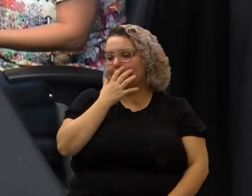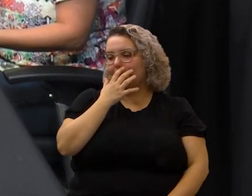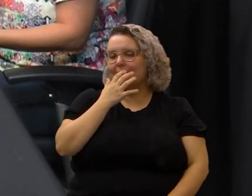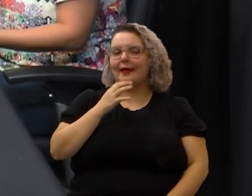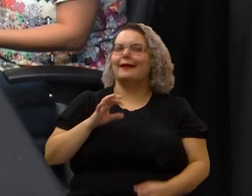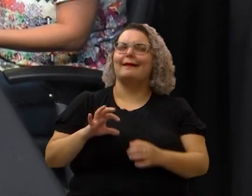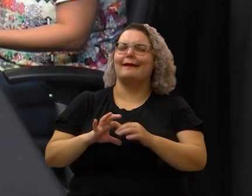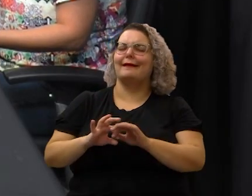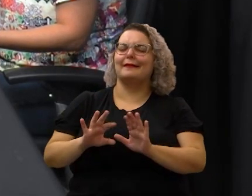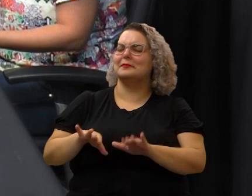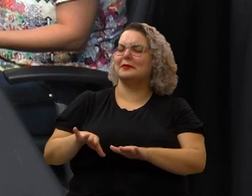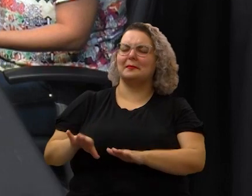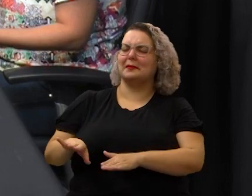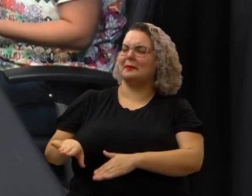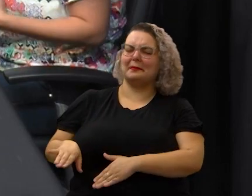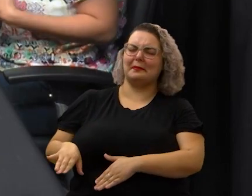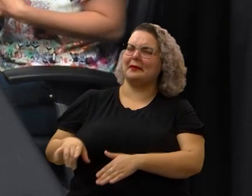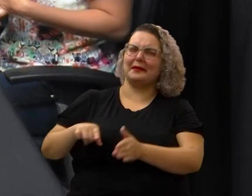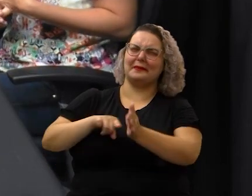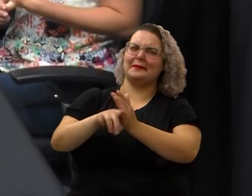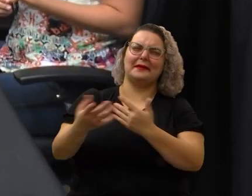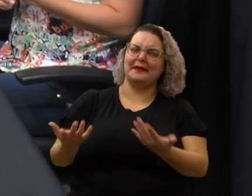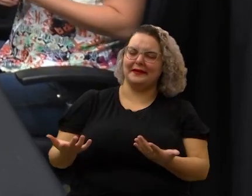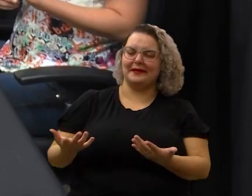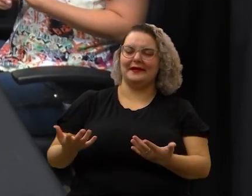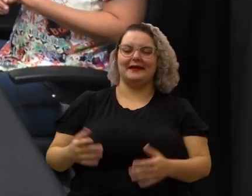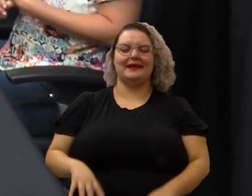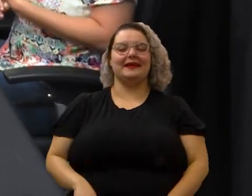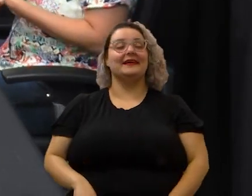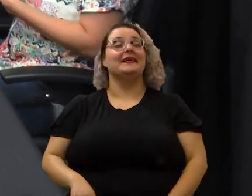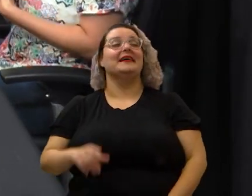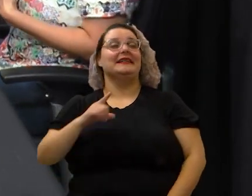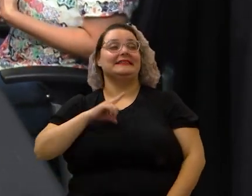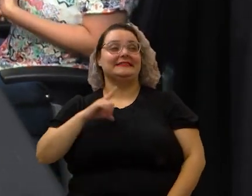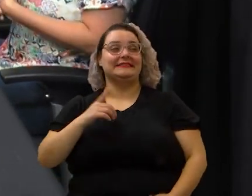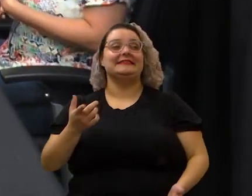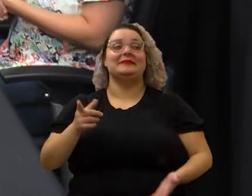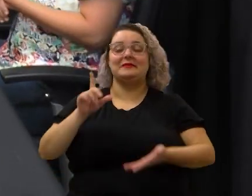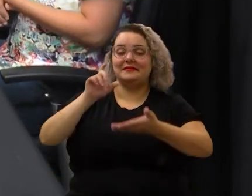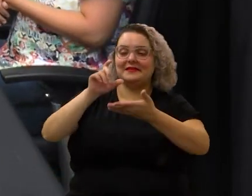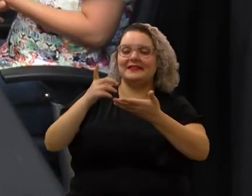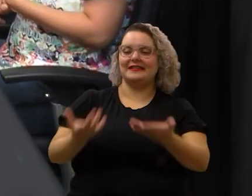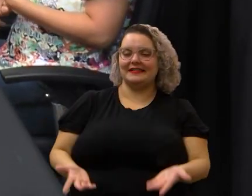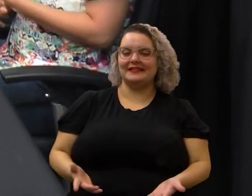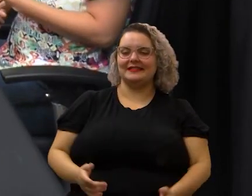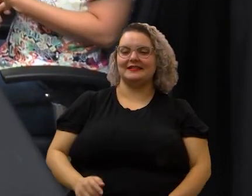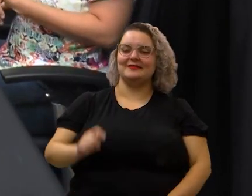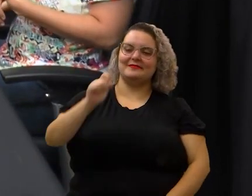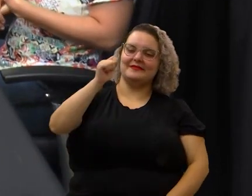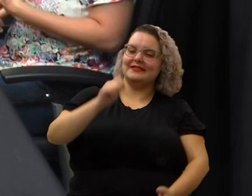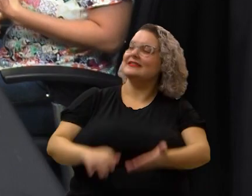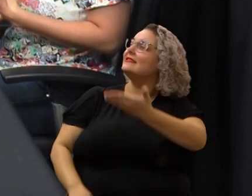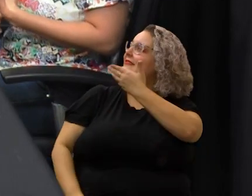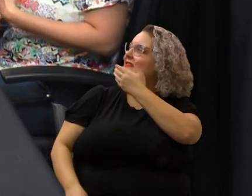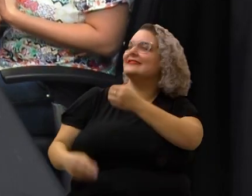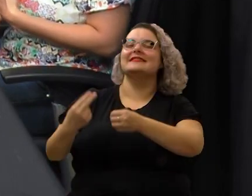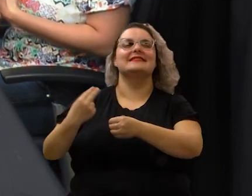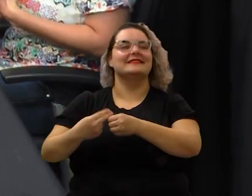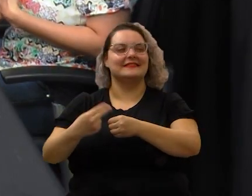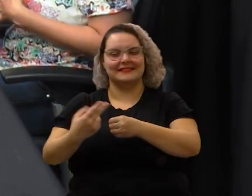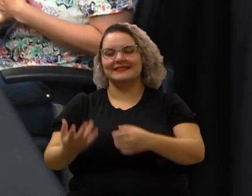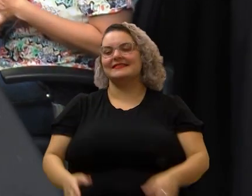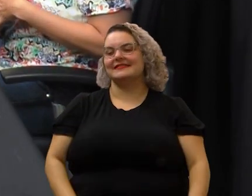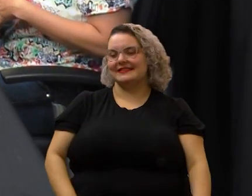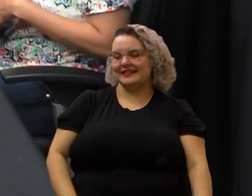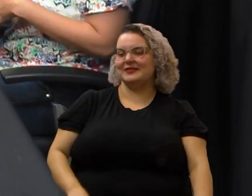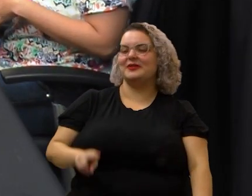Pergunta... Quanto tempo? Deixa abaixo essa pergunta. Tem uma fotinha, olha, falando do doutorado, ela tirou uma selfie lá na